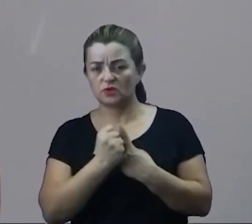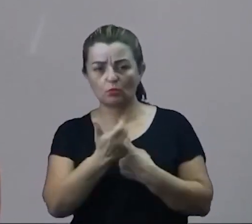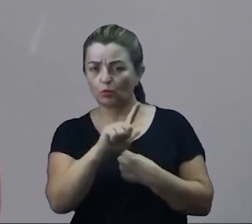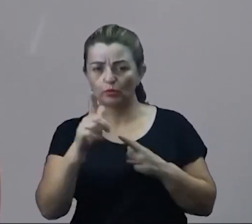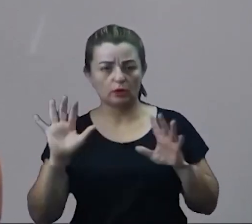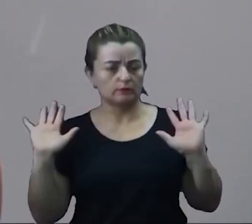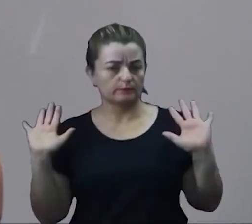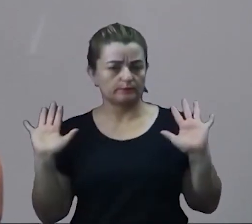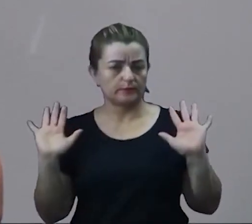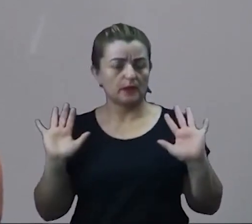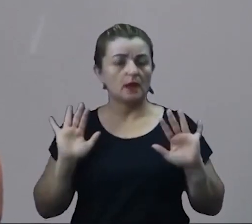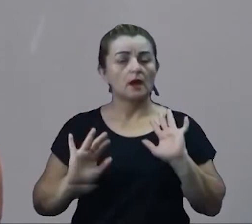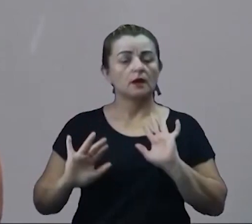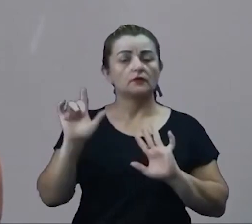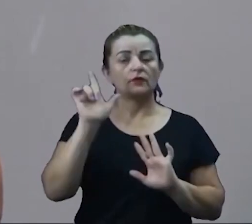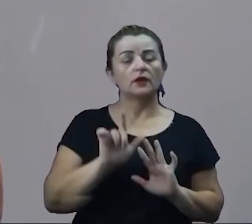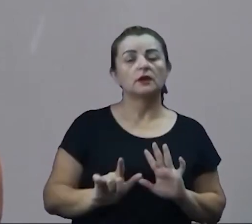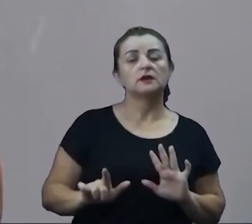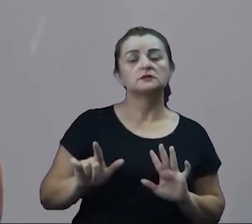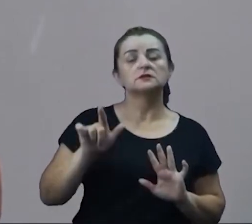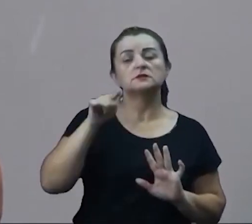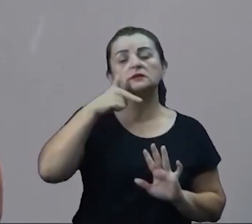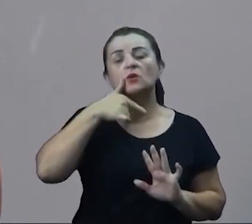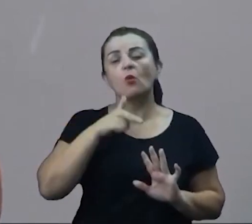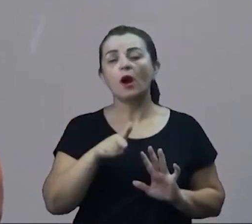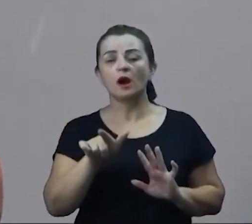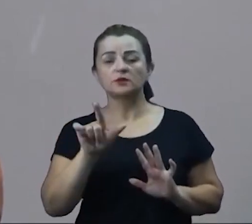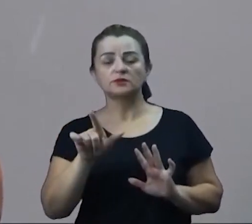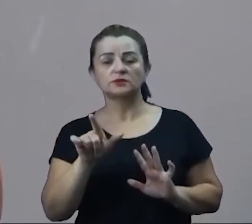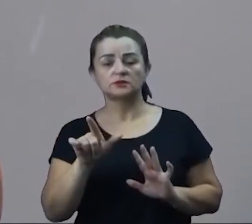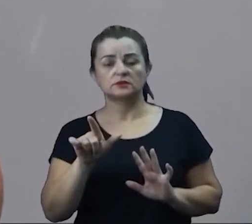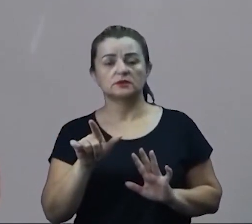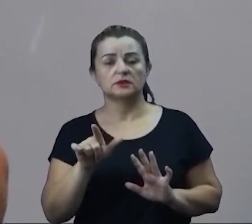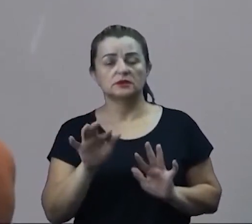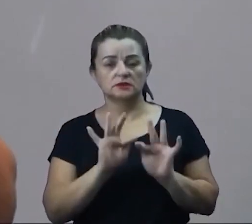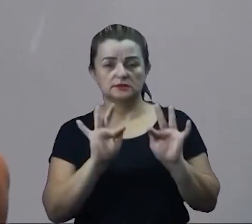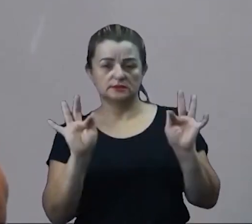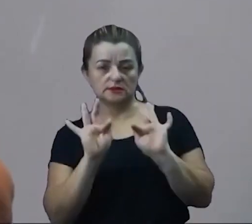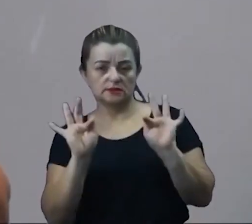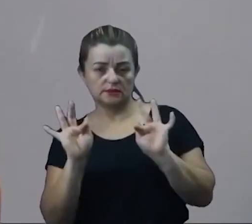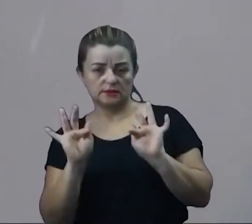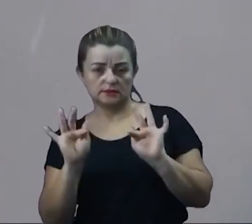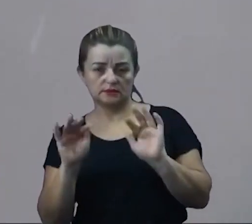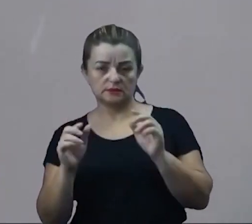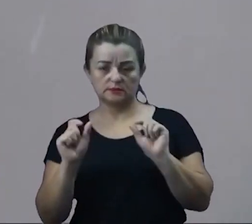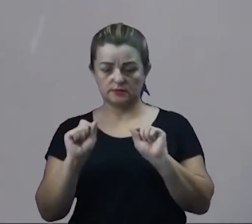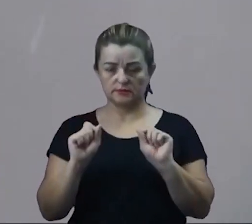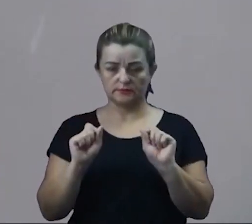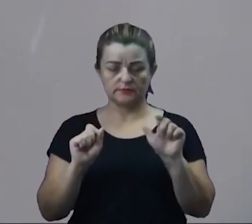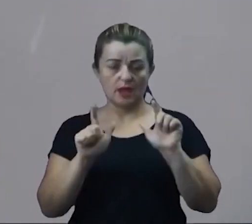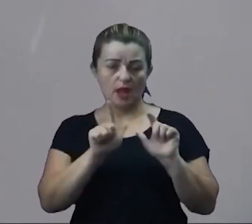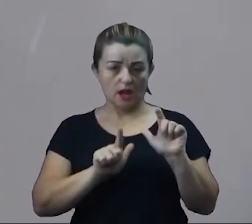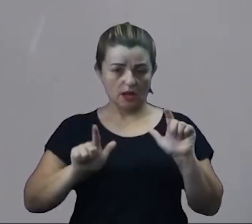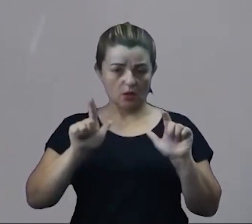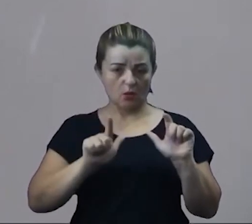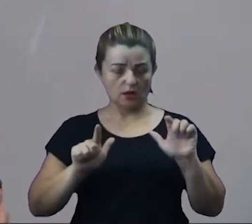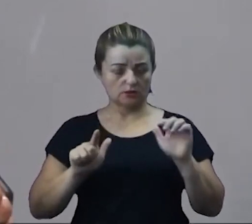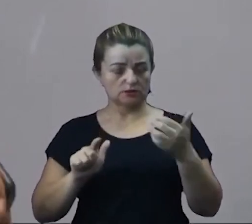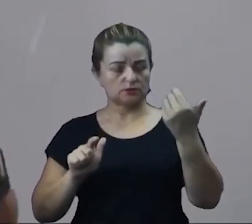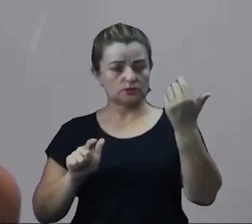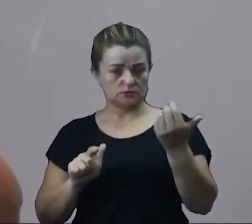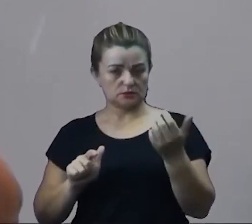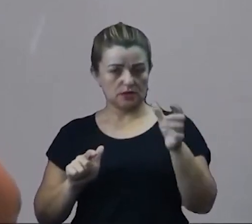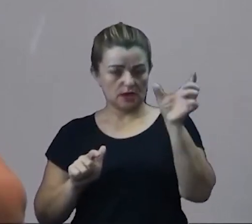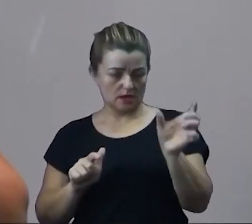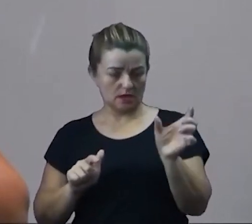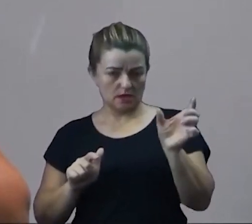de linguagem simples, talvez você não tenha achado simples, mas deixa eu te dizer, se eu comparar a linguagem desse período com